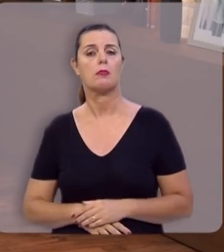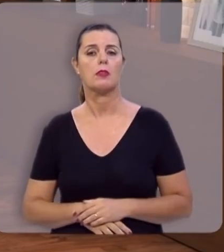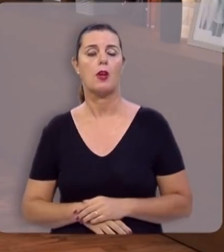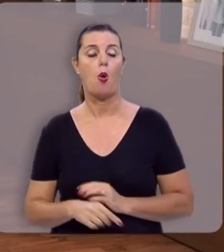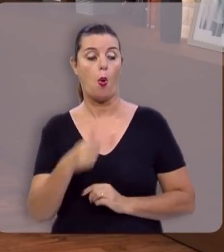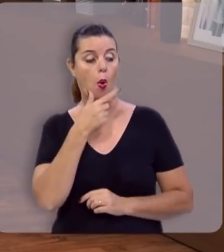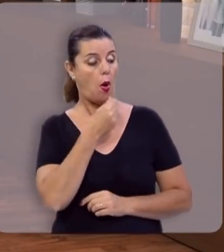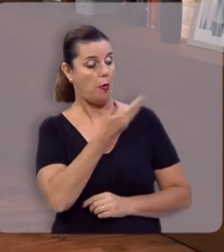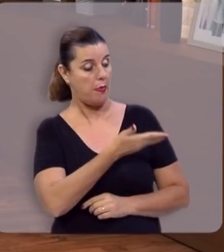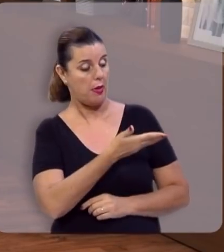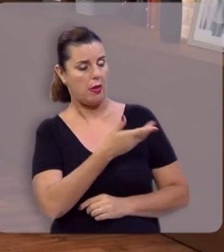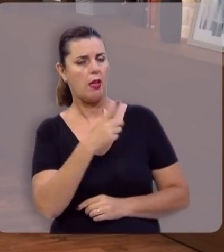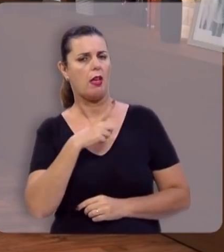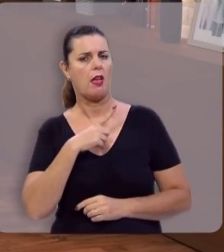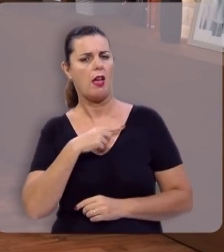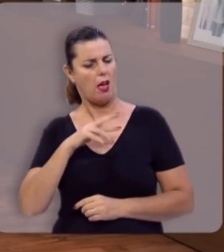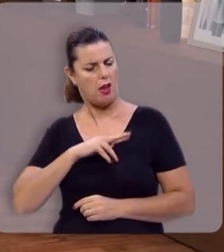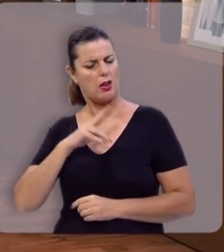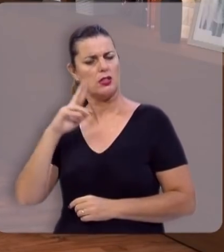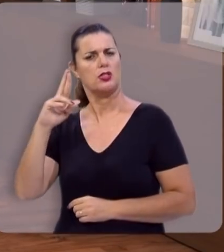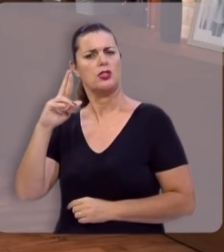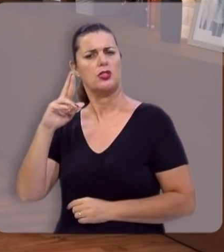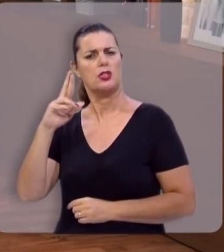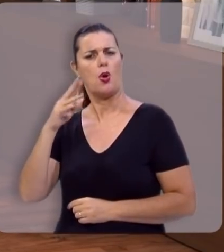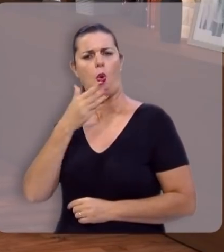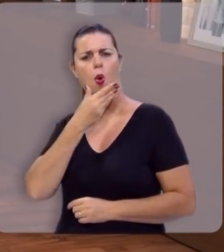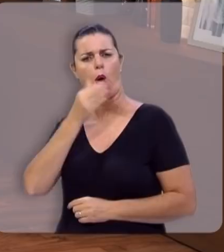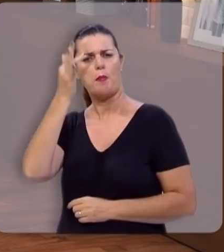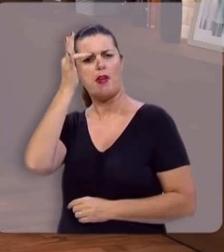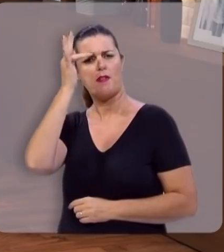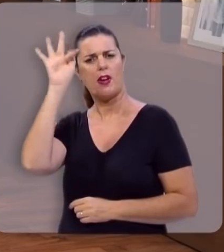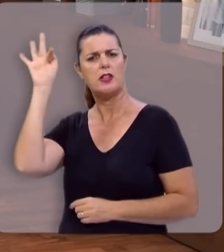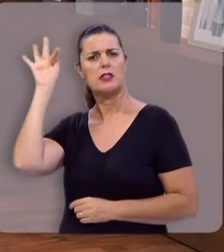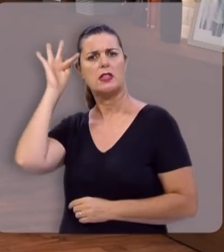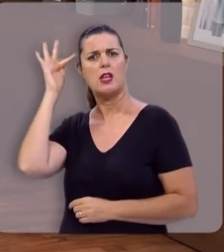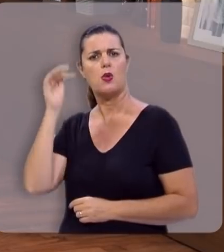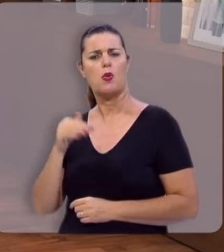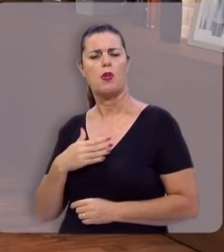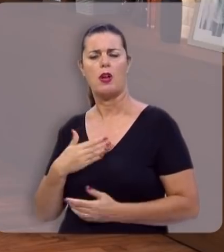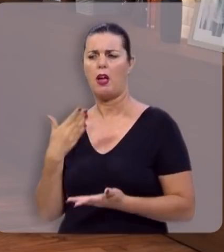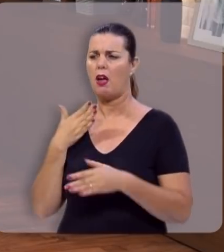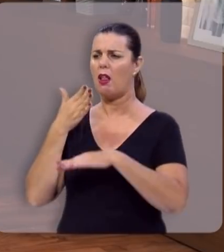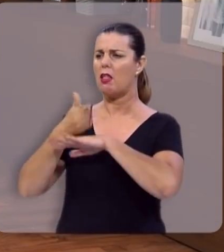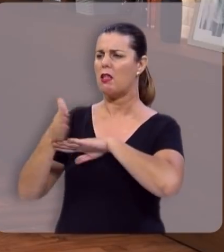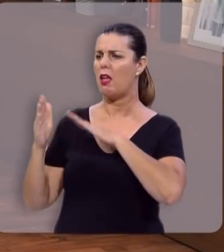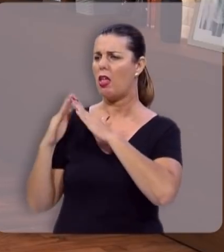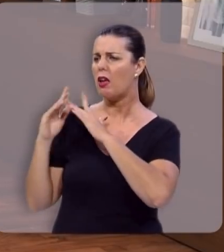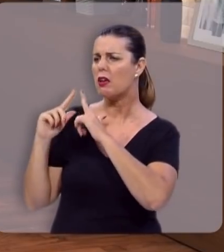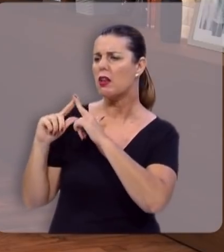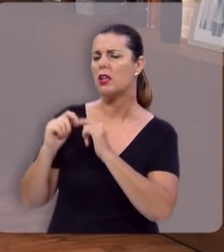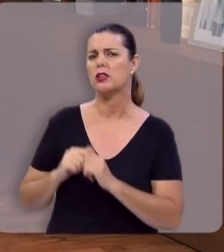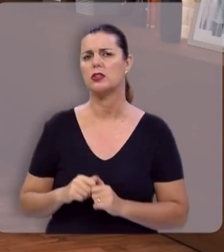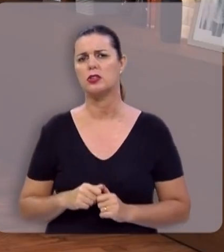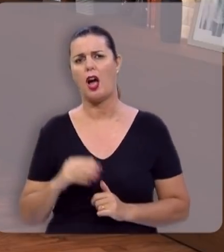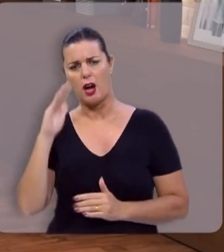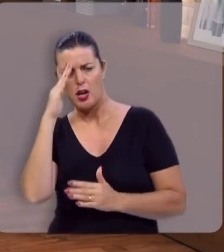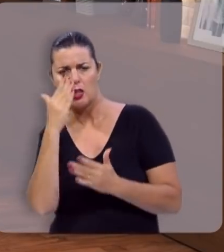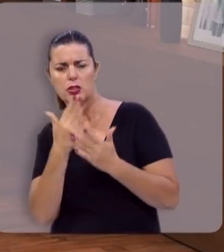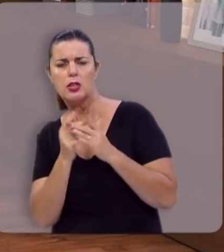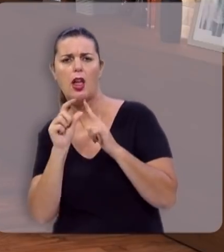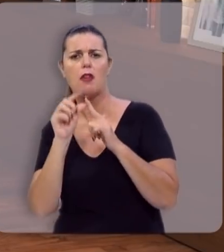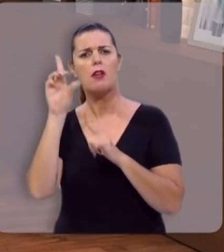Nicodemos era um homem extremamente religioso, ele era um fariseu. Isso significava que ele frequentava a sinagoga, que ele acreditava na